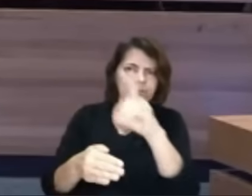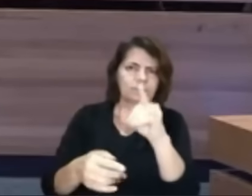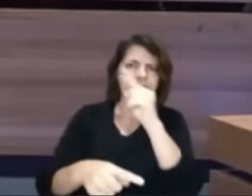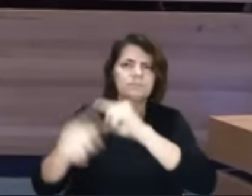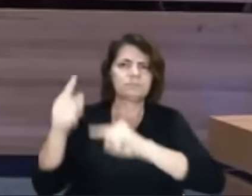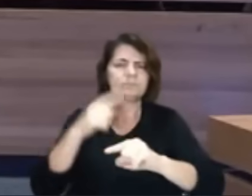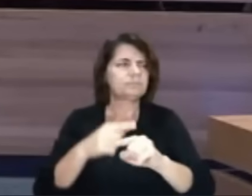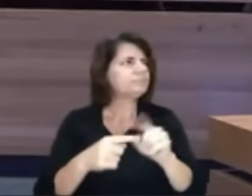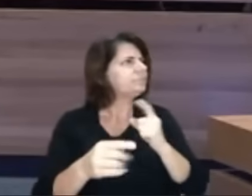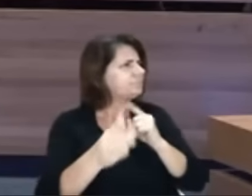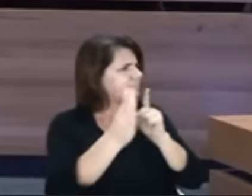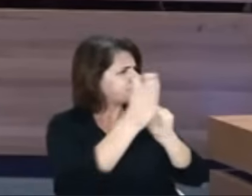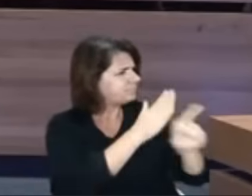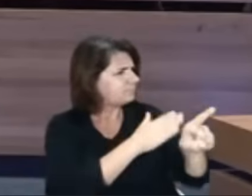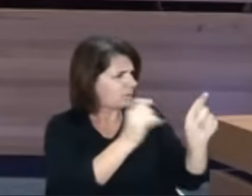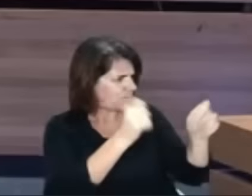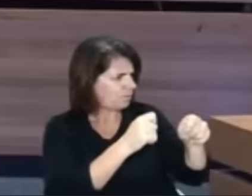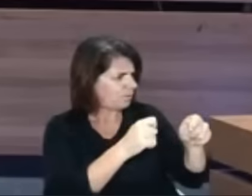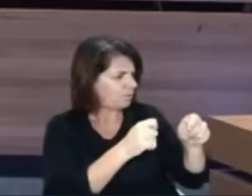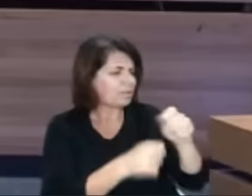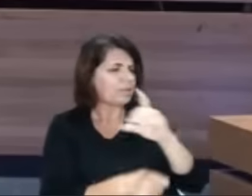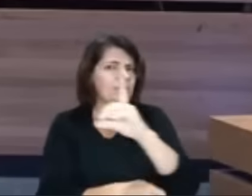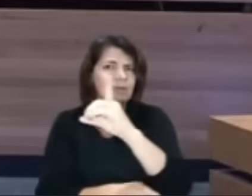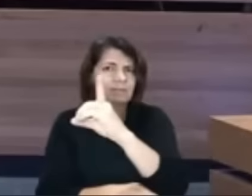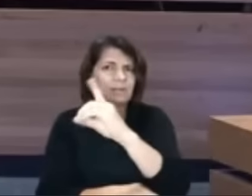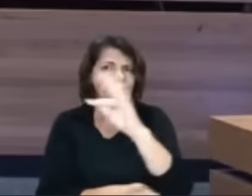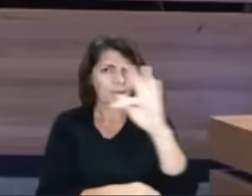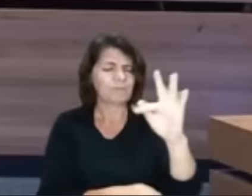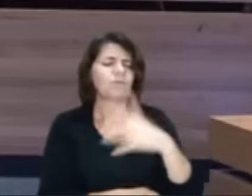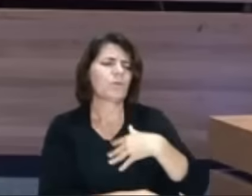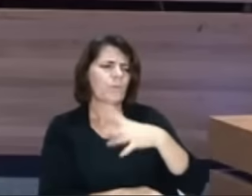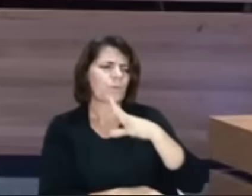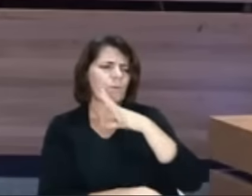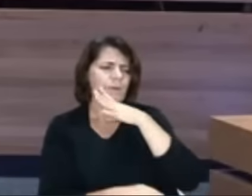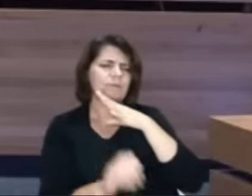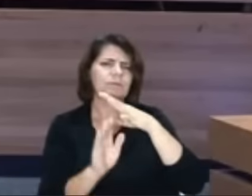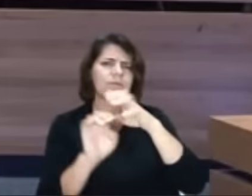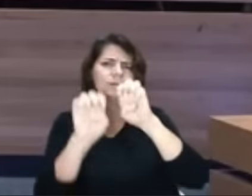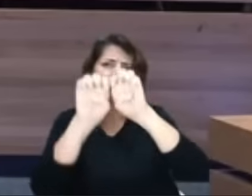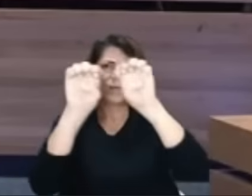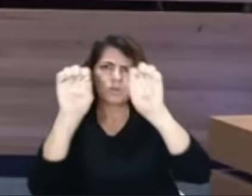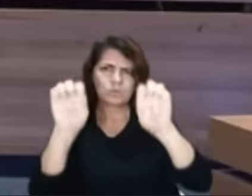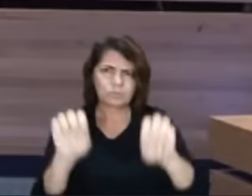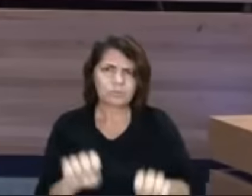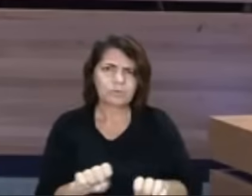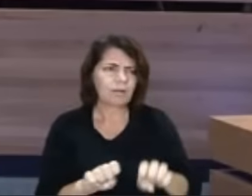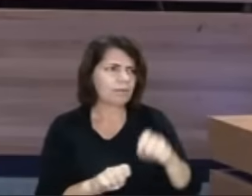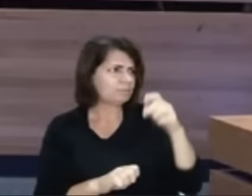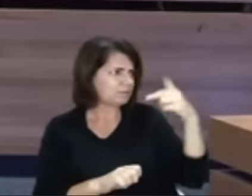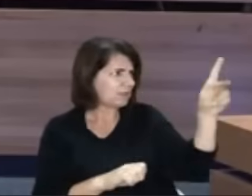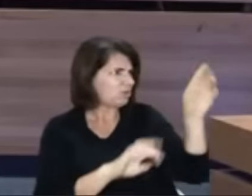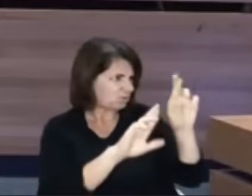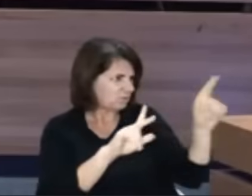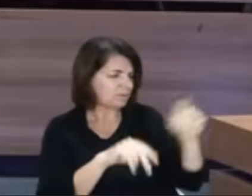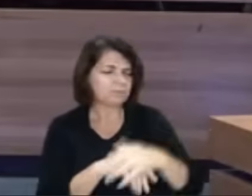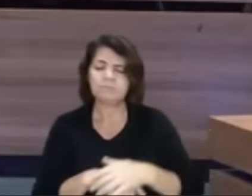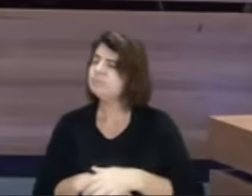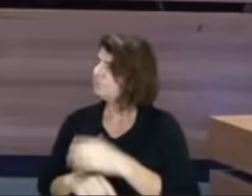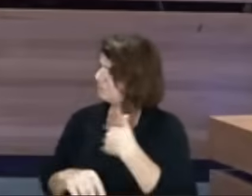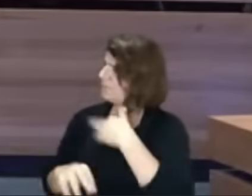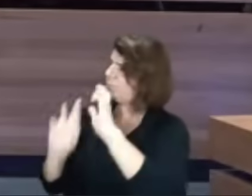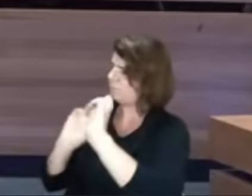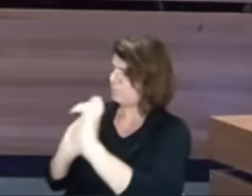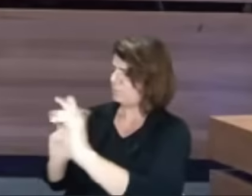eh posso falar do Distrito Federal porque a gente conhece bem a estrutura no caso de vocês não funciona assim fon não funciona na administração pública federal